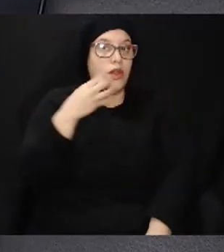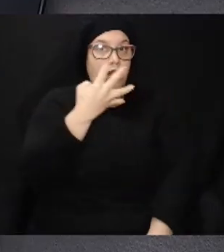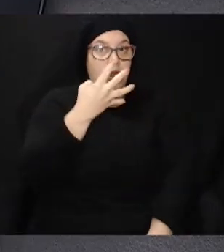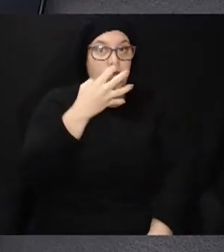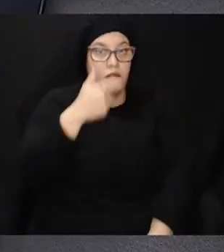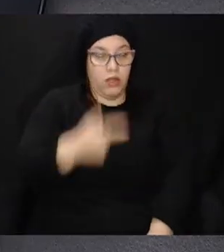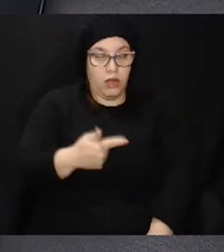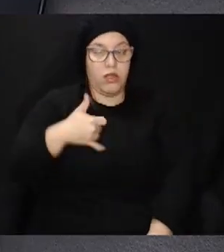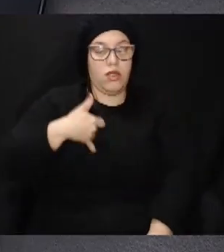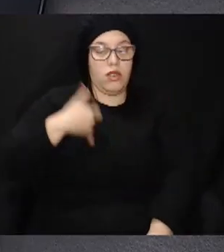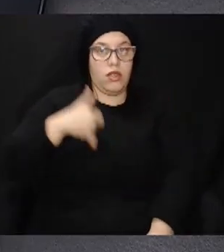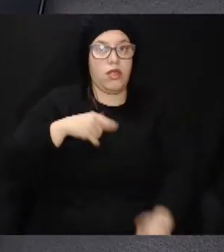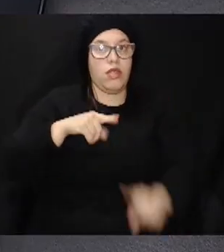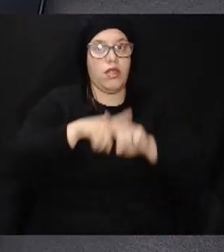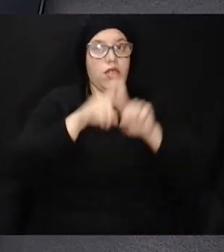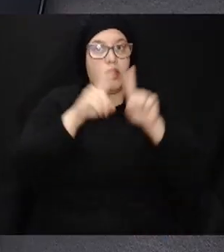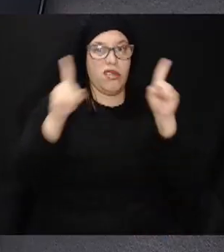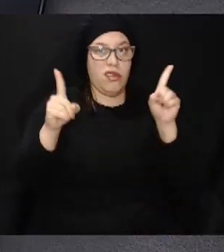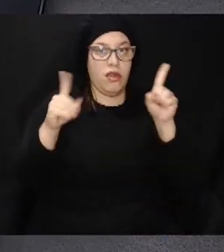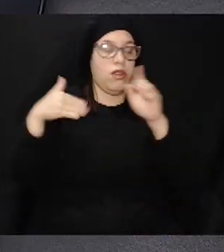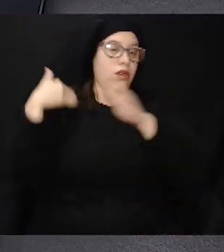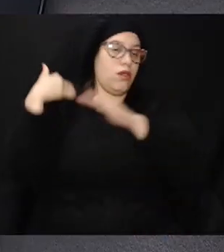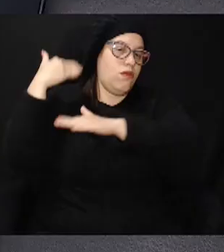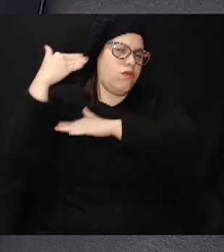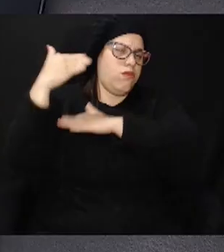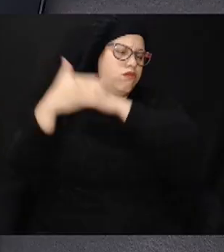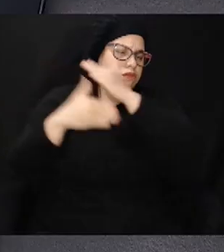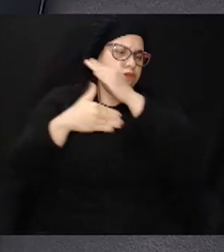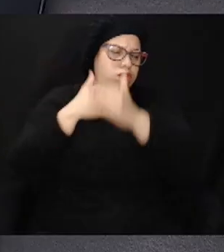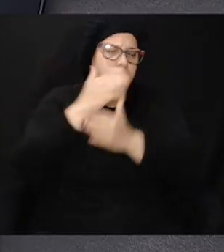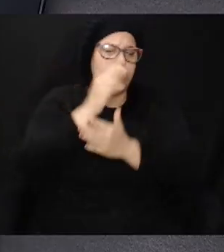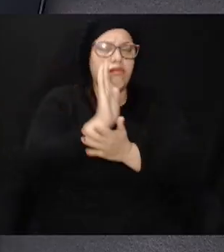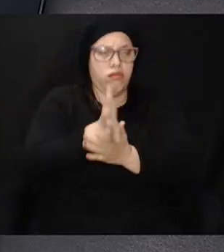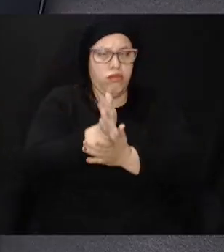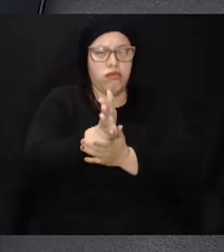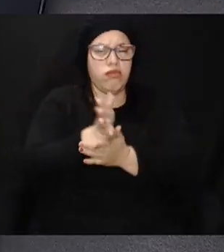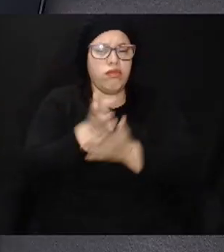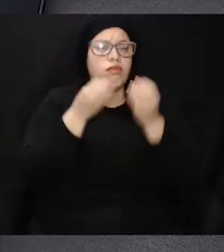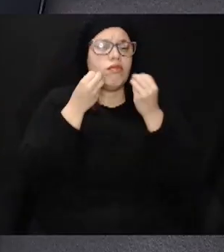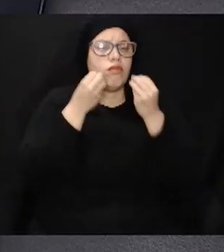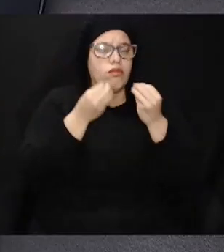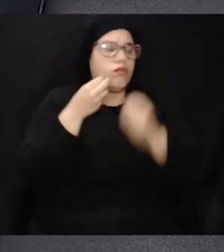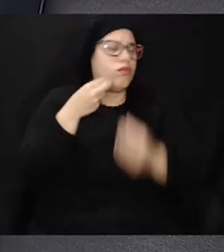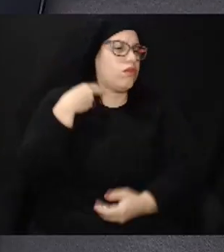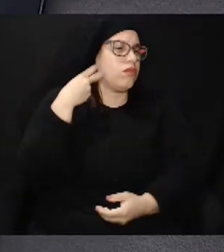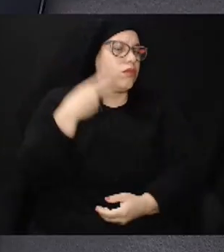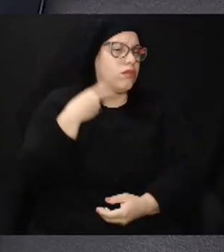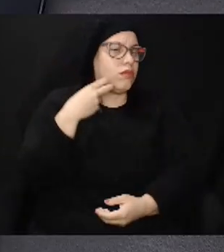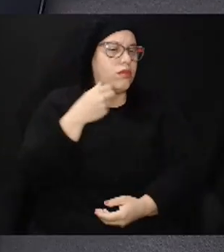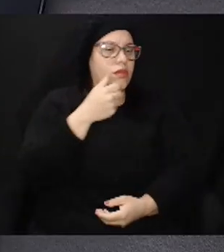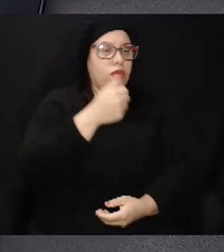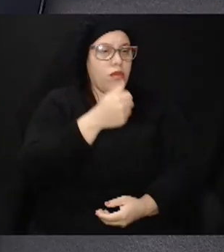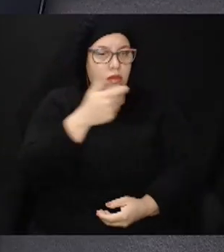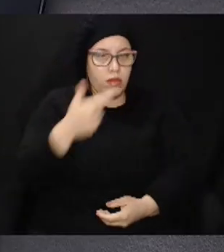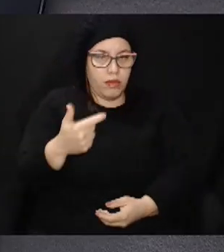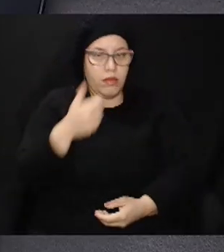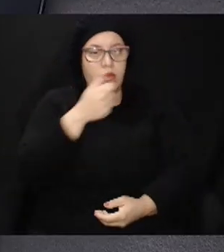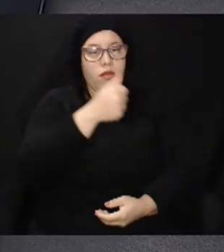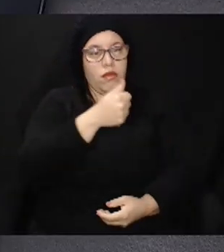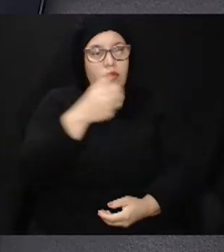anos, mas tinha toda uma história, E como vereador, há 12, indo para 13 anos